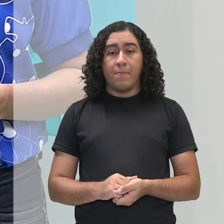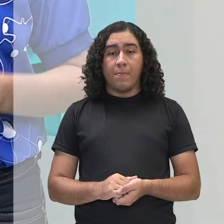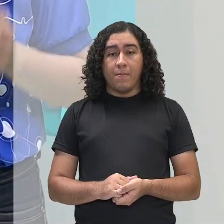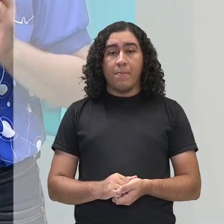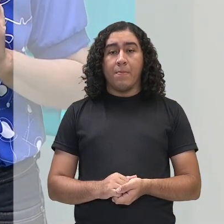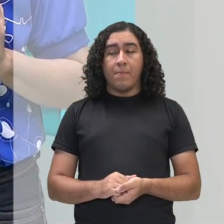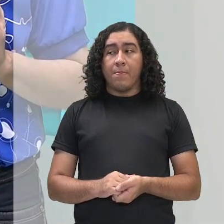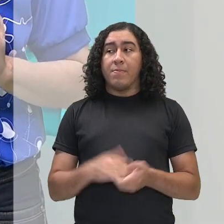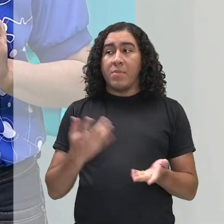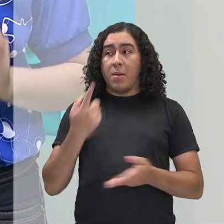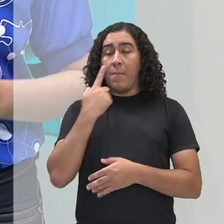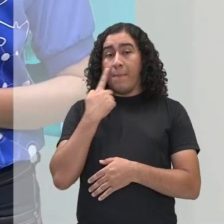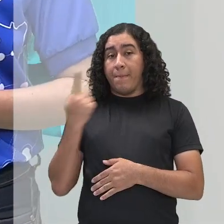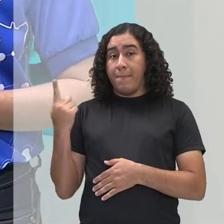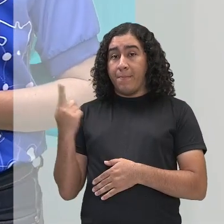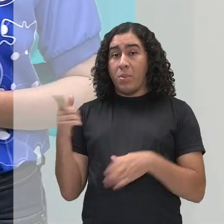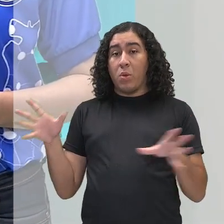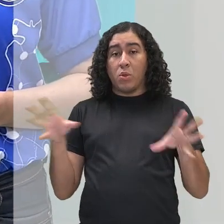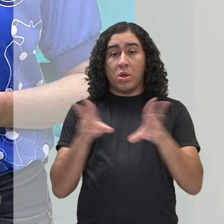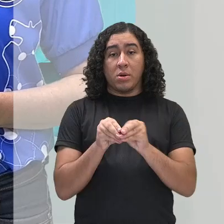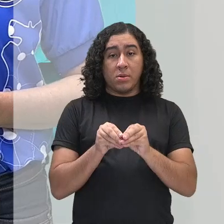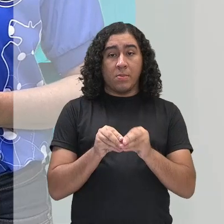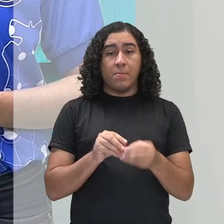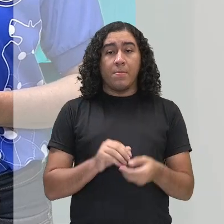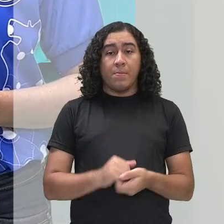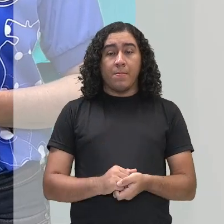Então, olha só, forma contraída, observe aqui comigo.